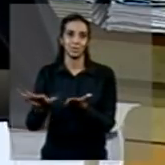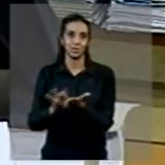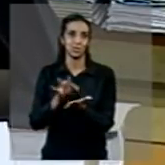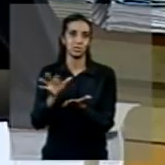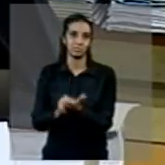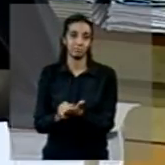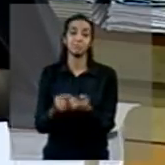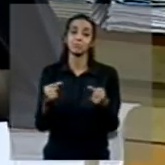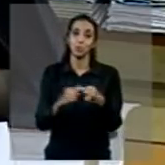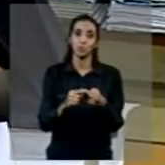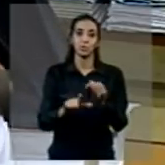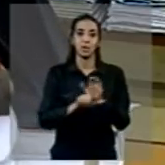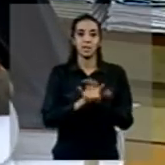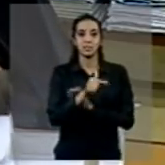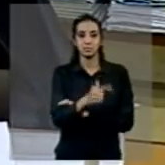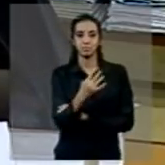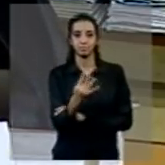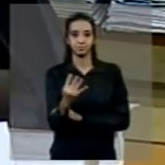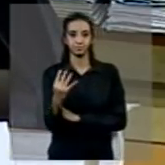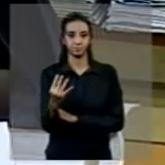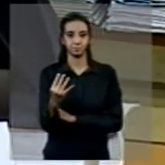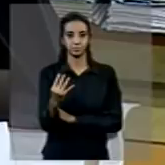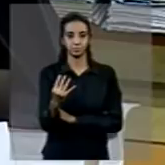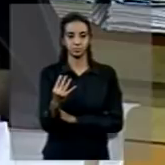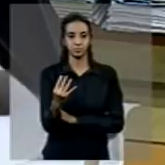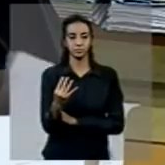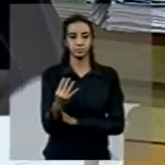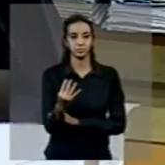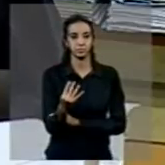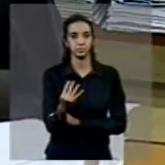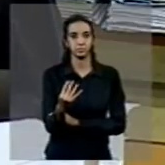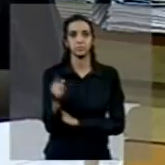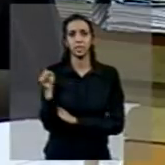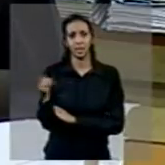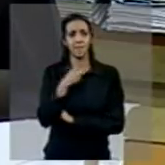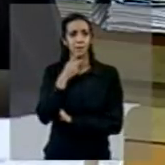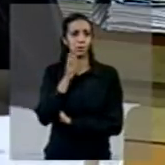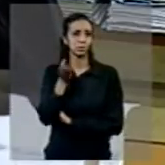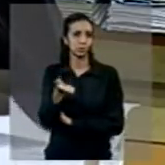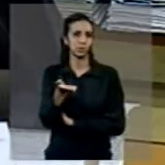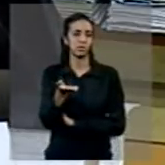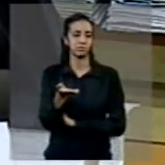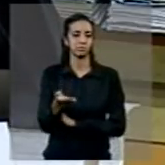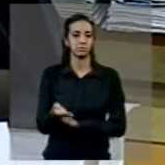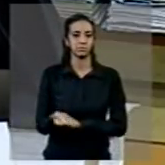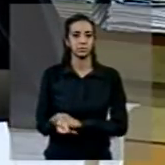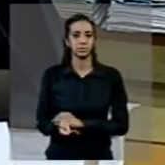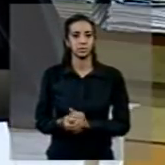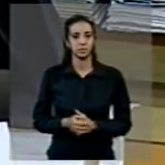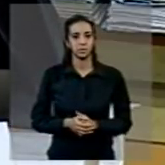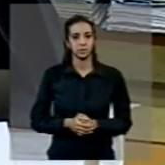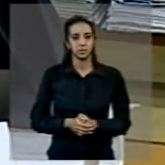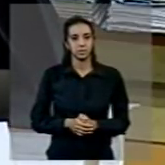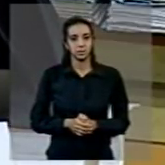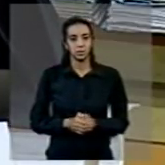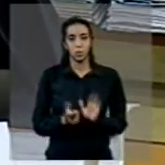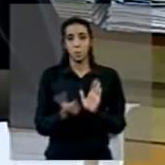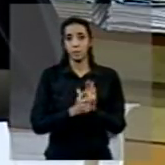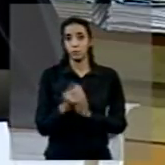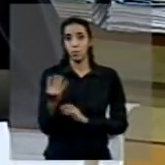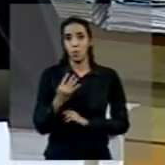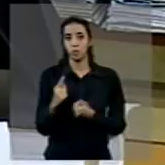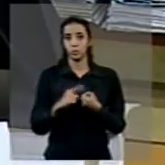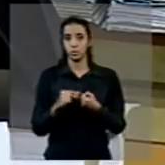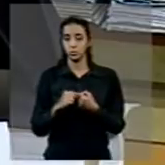Lei 7.444, já citado aqui, inclusive, o seu parágrafo 4º do